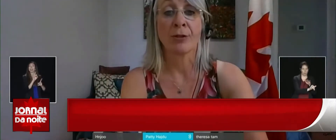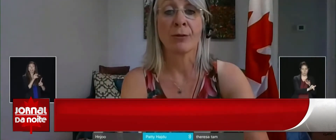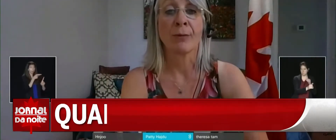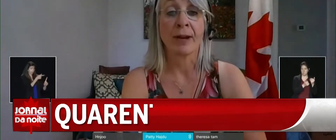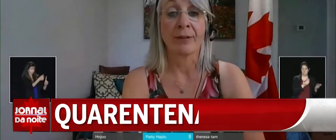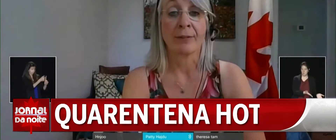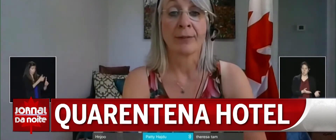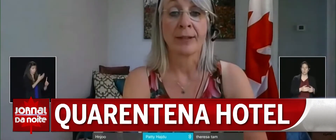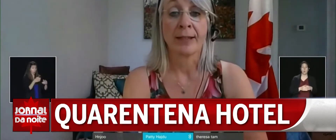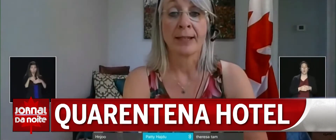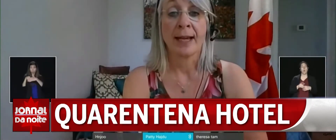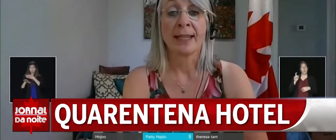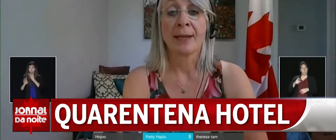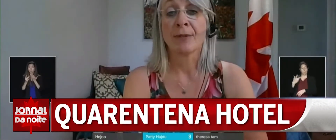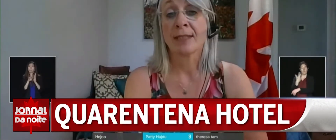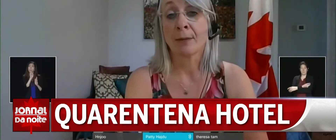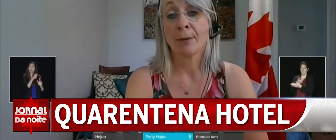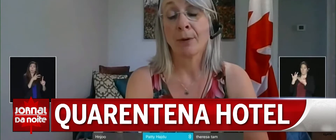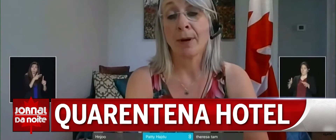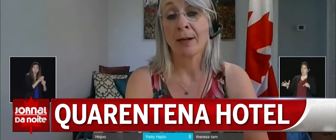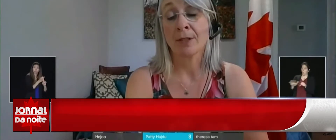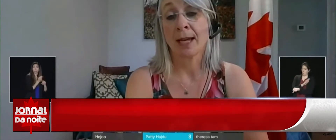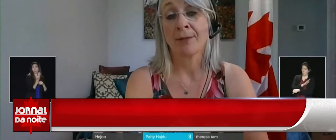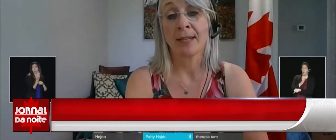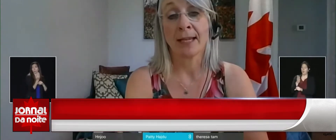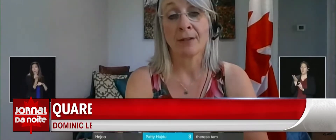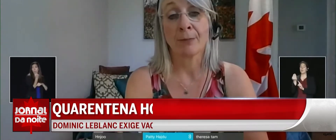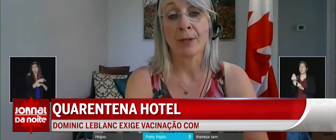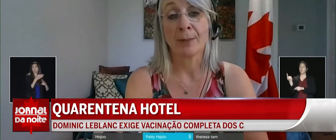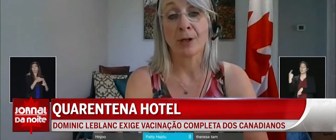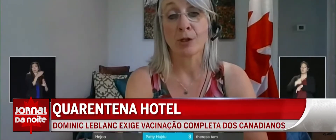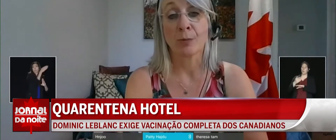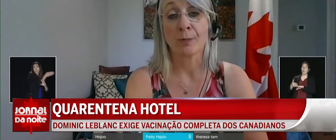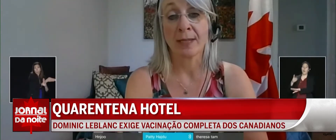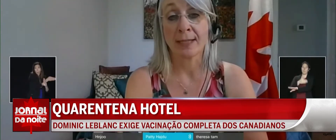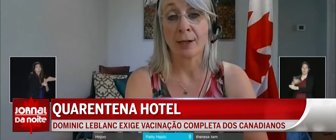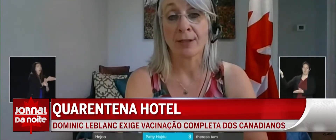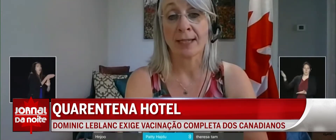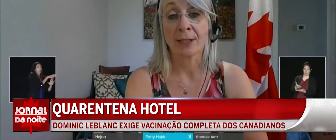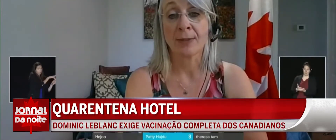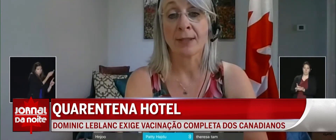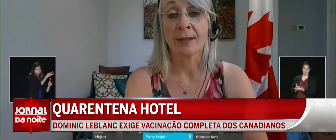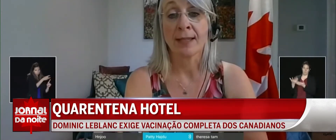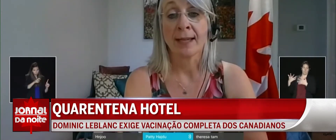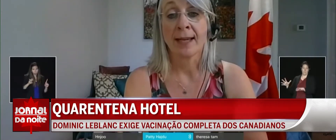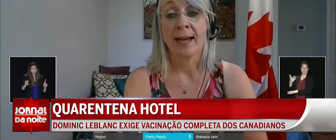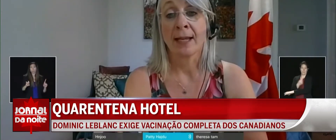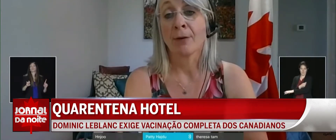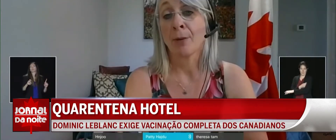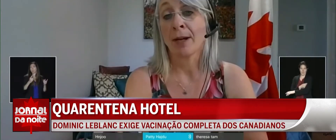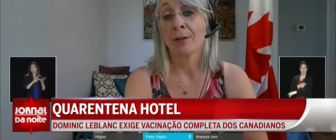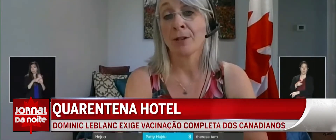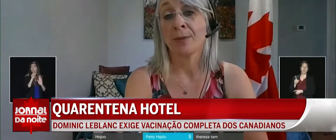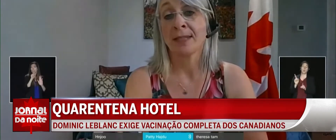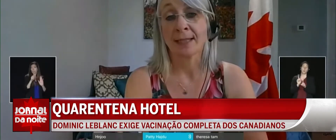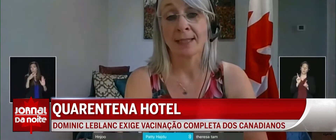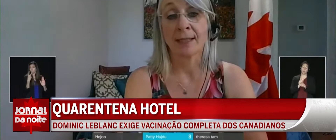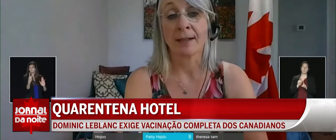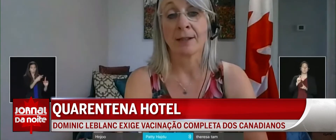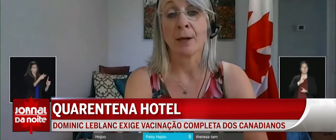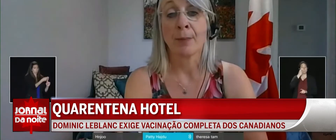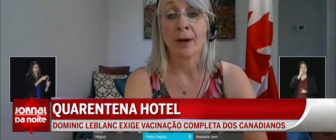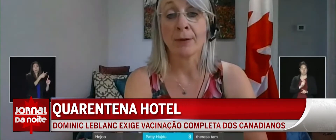War Fire rival o negócio backlight Alvinegro picture is worth a serious are